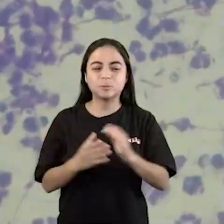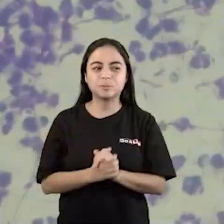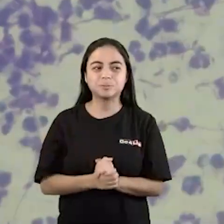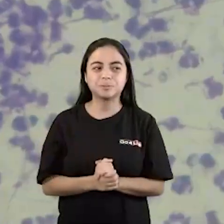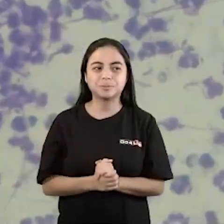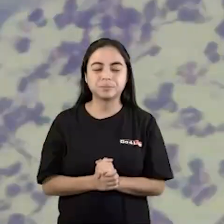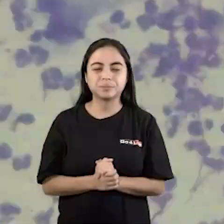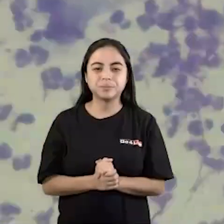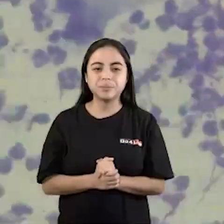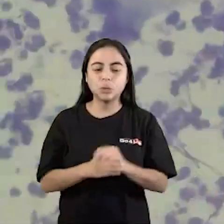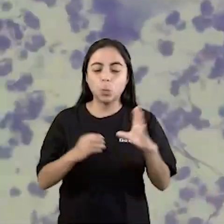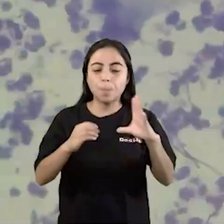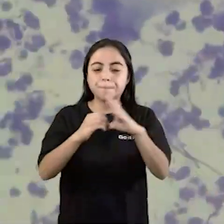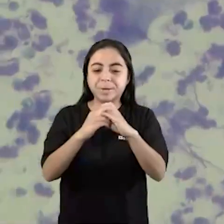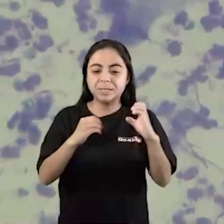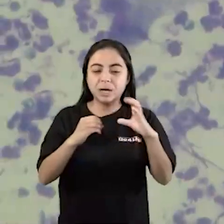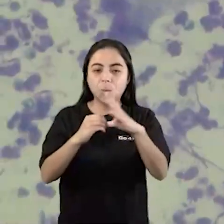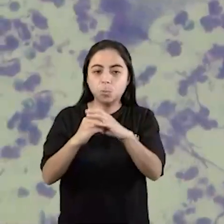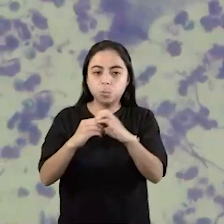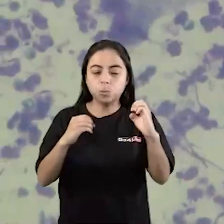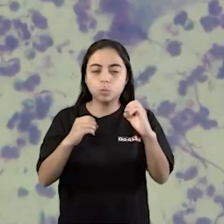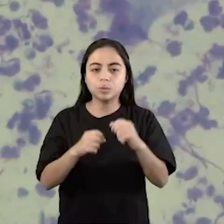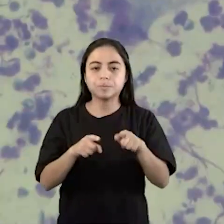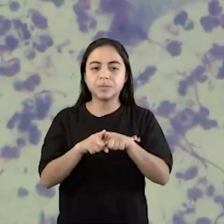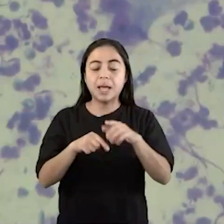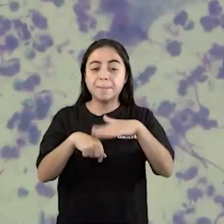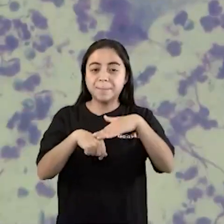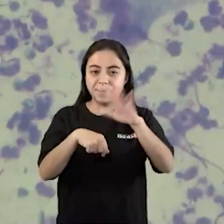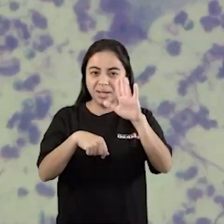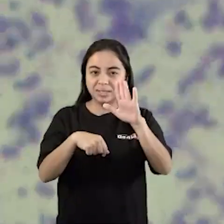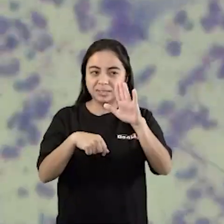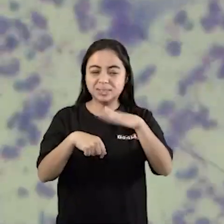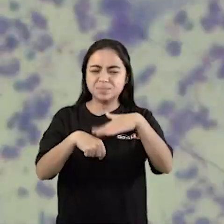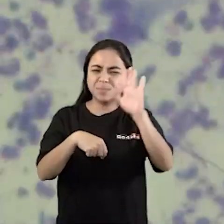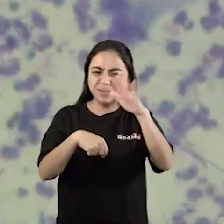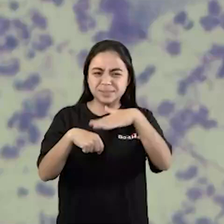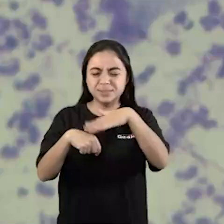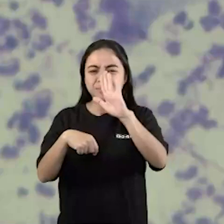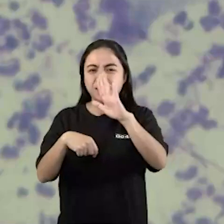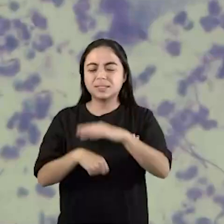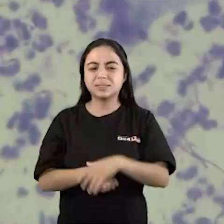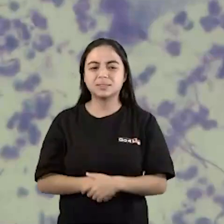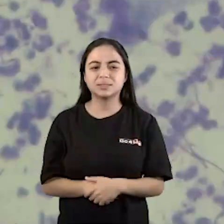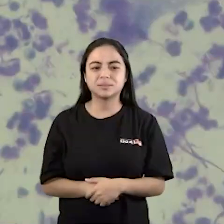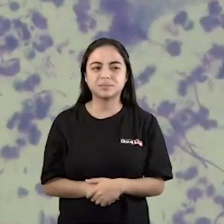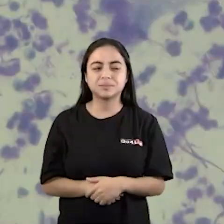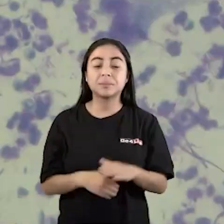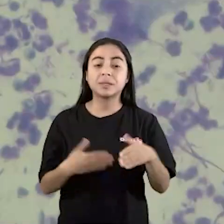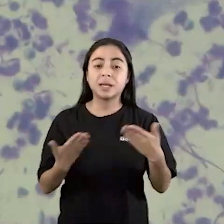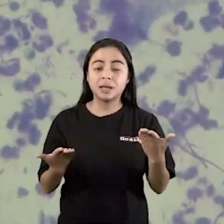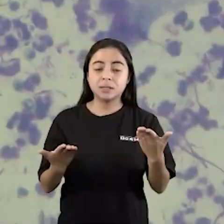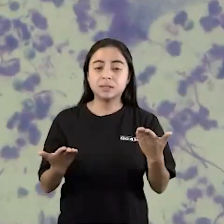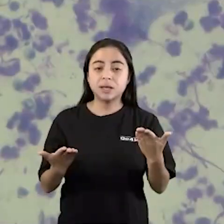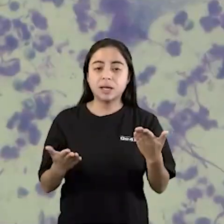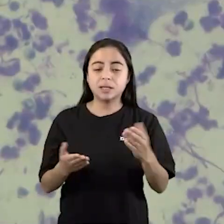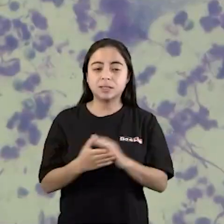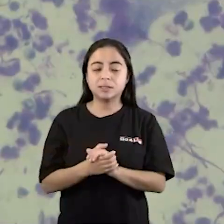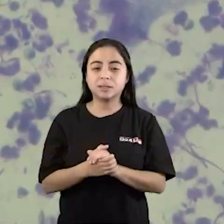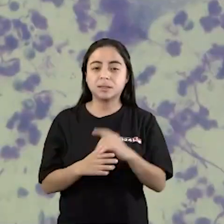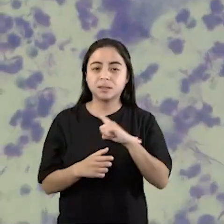Com fagocitose, ó, aqui a gente vê mais e mais e mais. E aí,